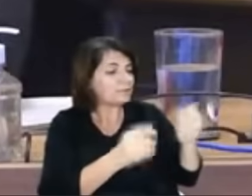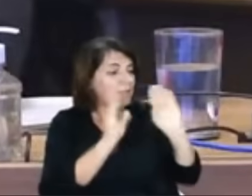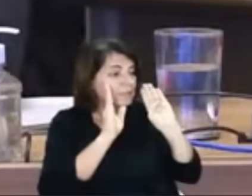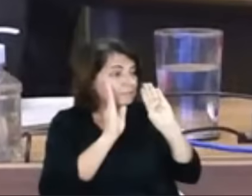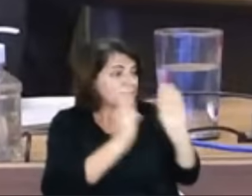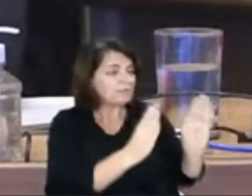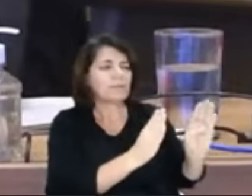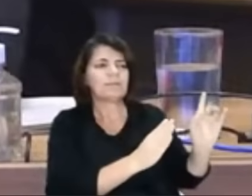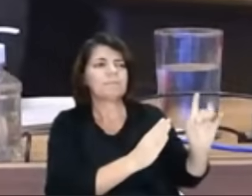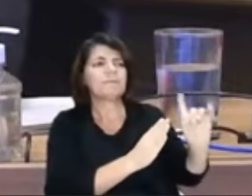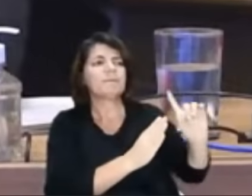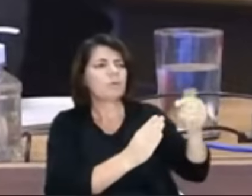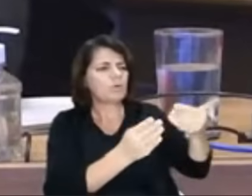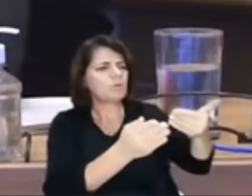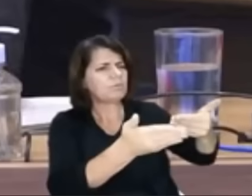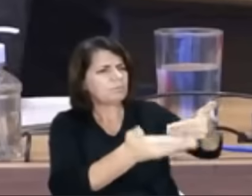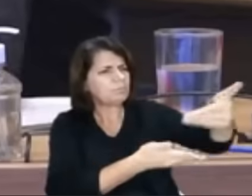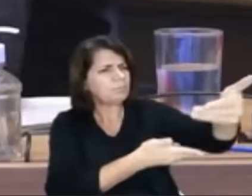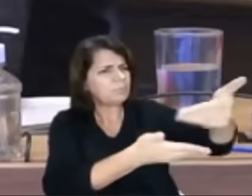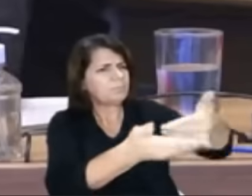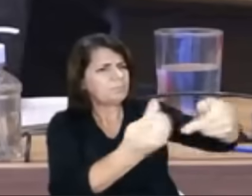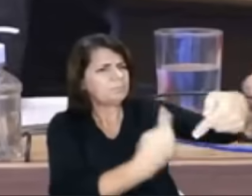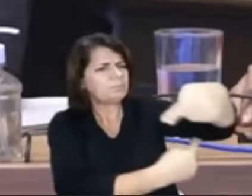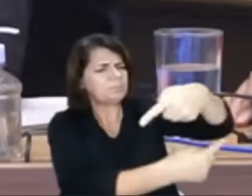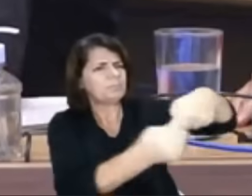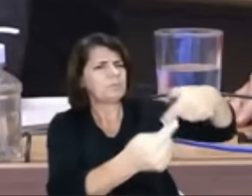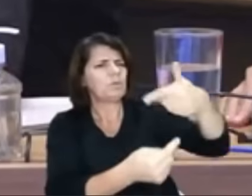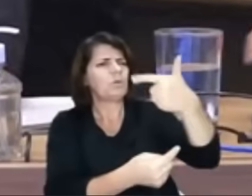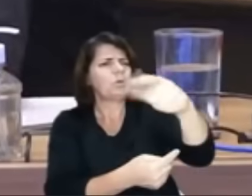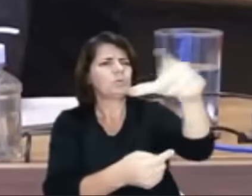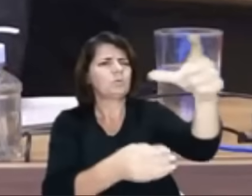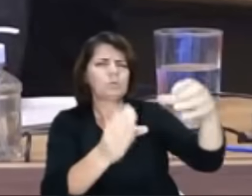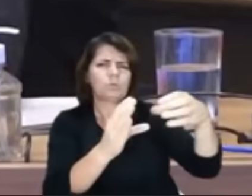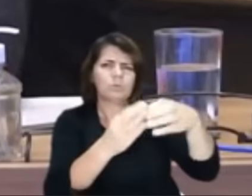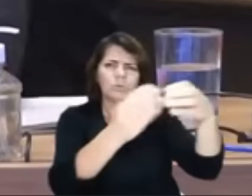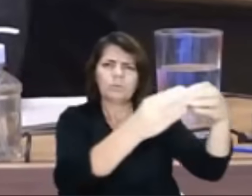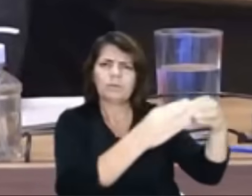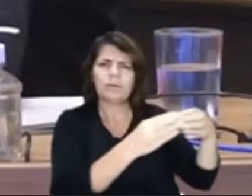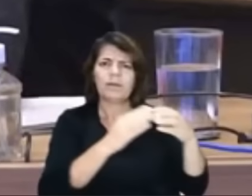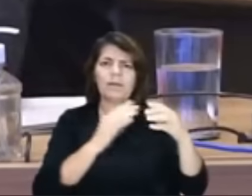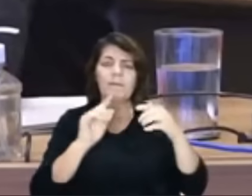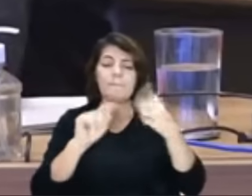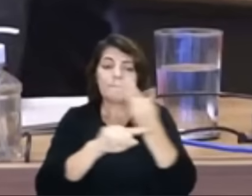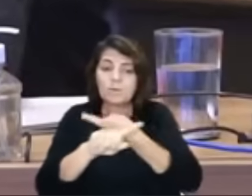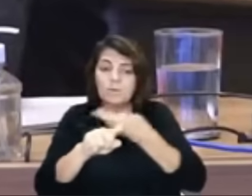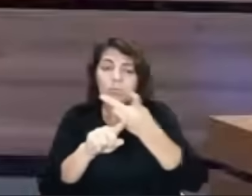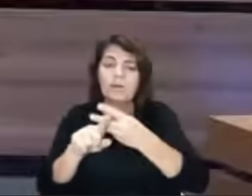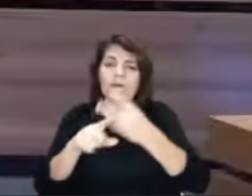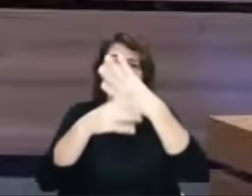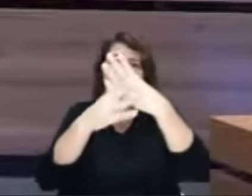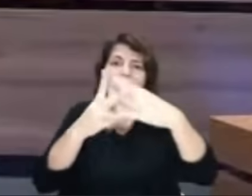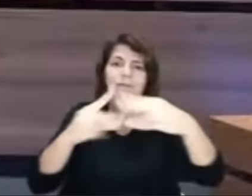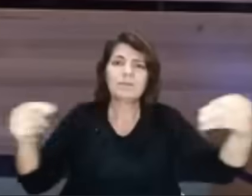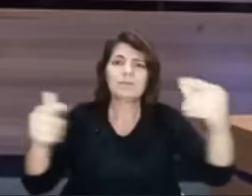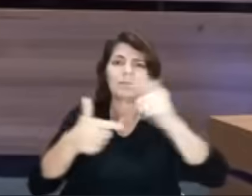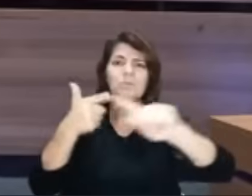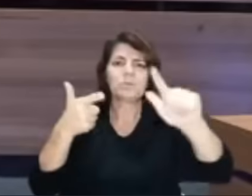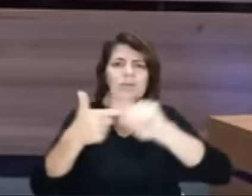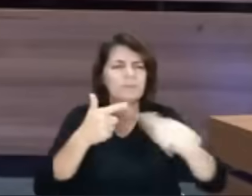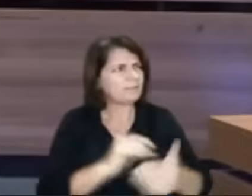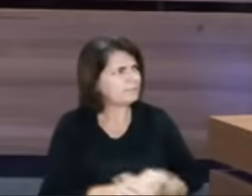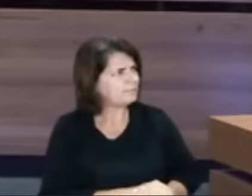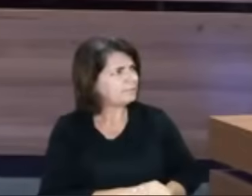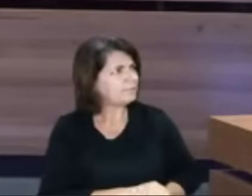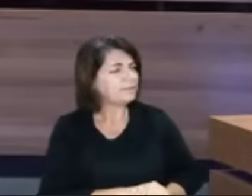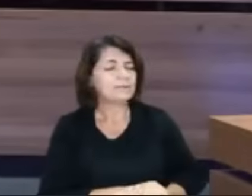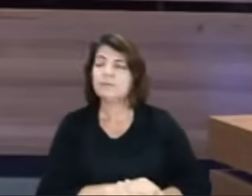envolver outra outros atores do governo nessa nessa reflexão e na busca de soluções para aquela questão eu não tenho